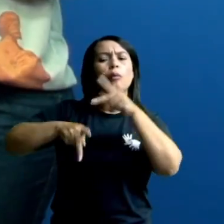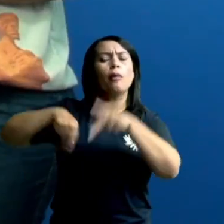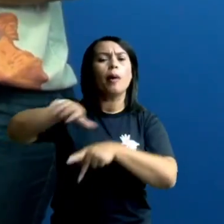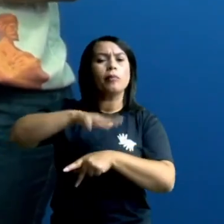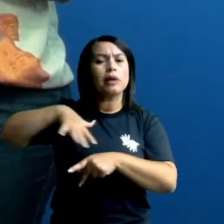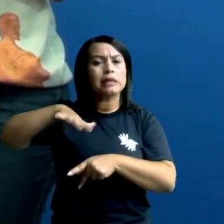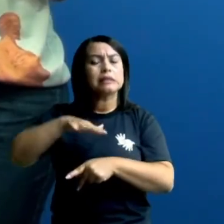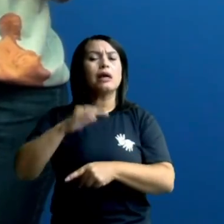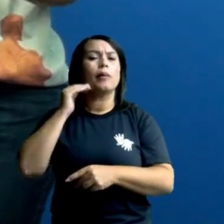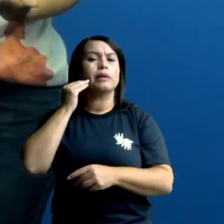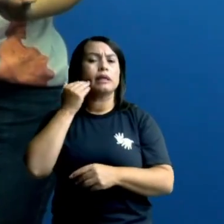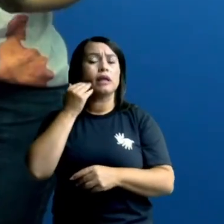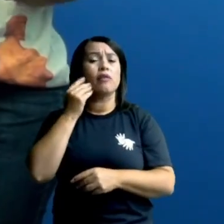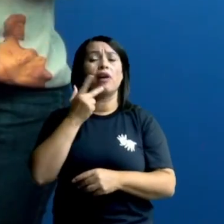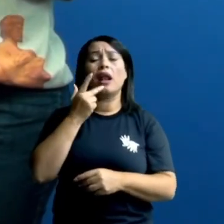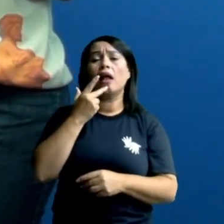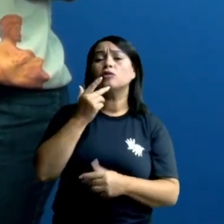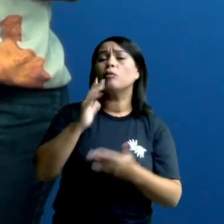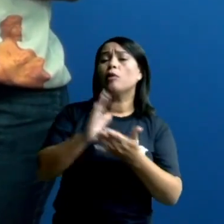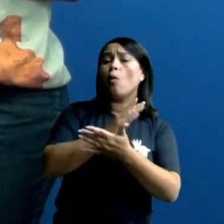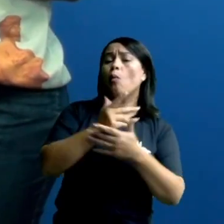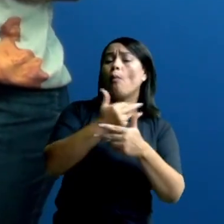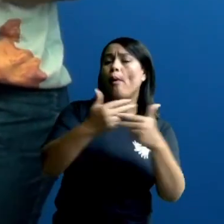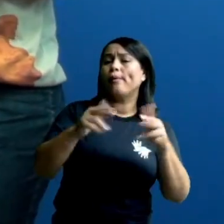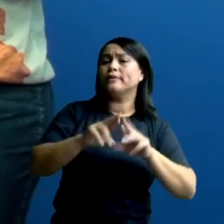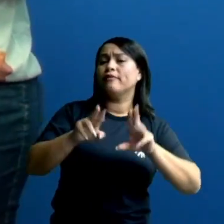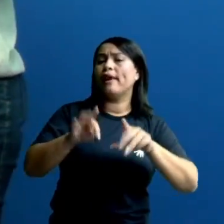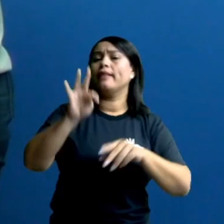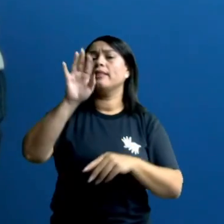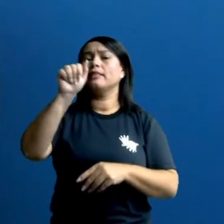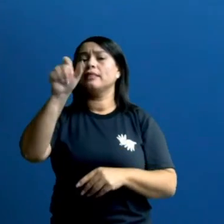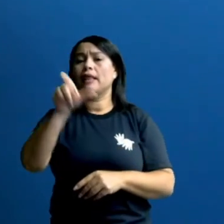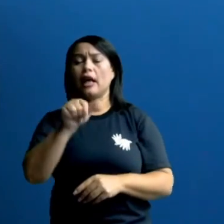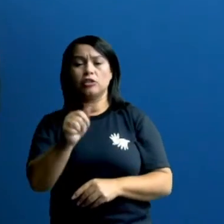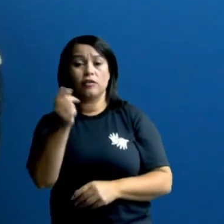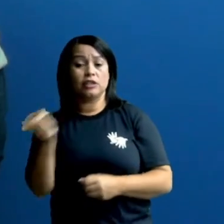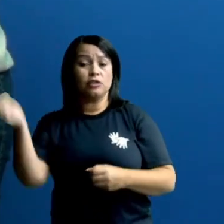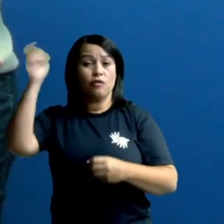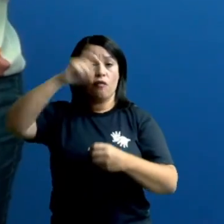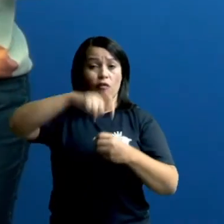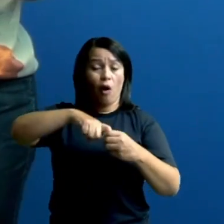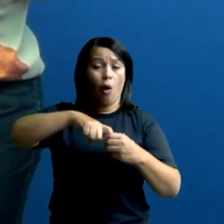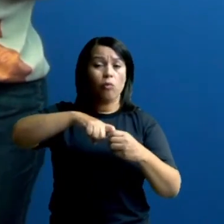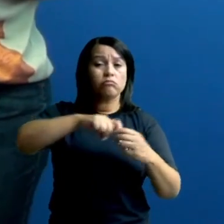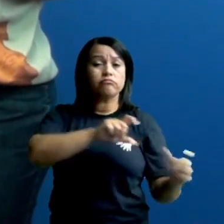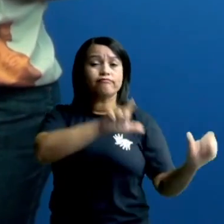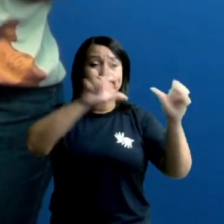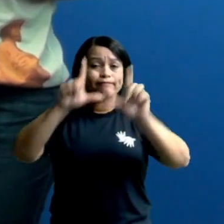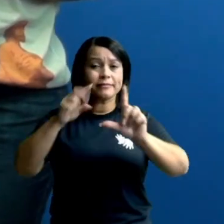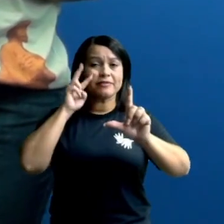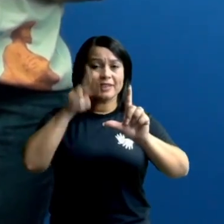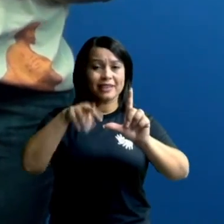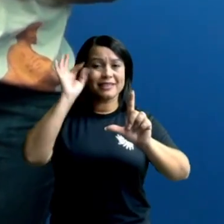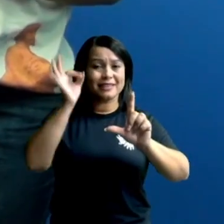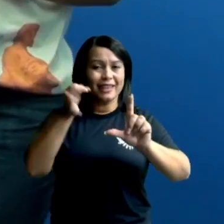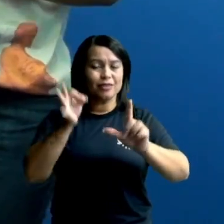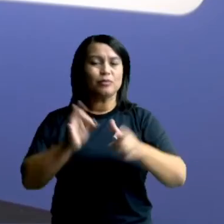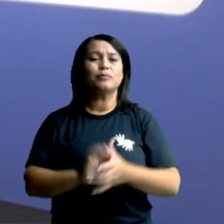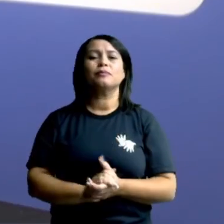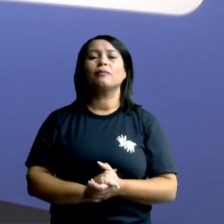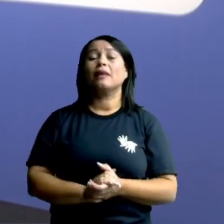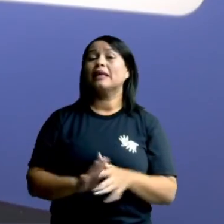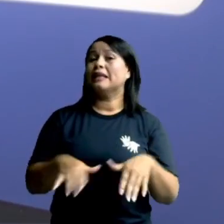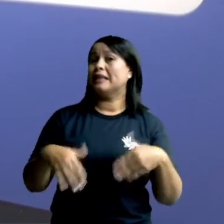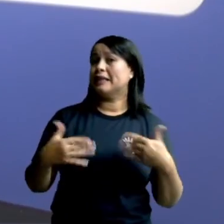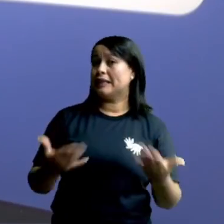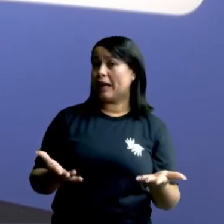de alguma taxa, de alguma coisa diferente, vocês voltam nessa aula, que essa aula é a aula de base, certo?